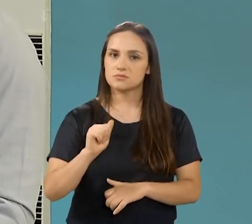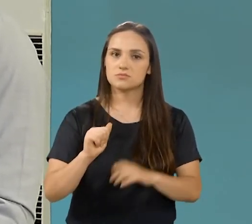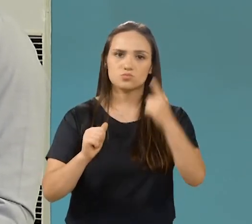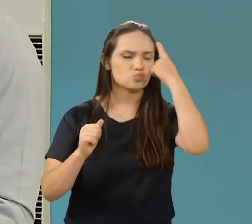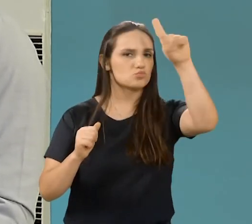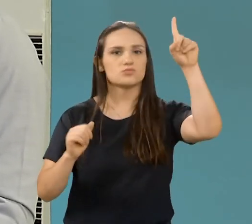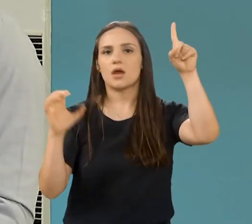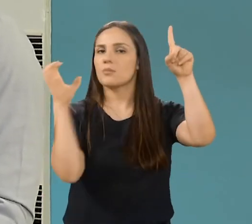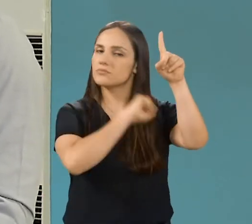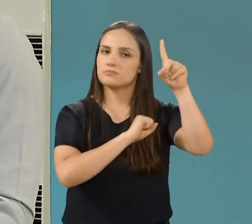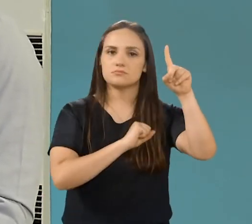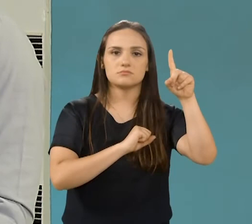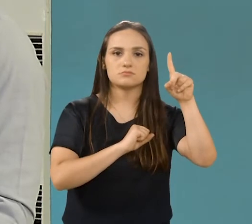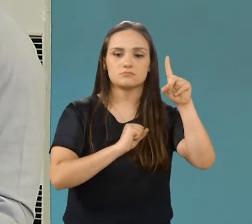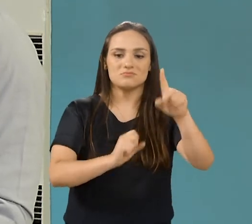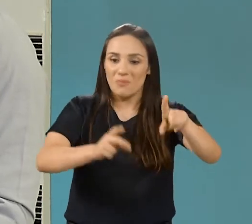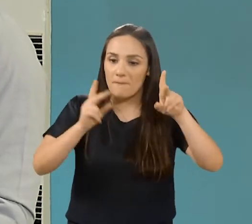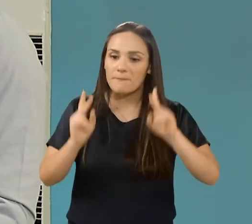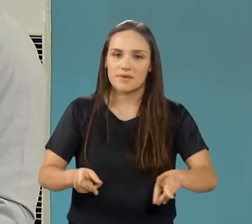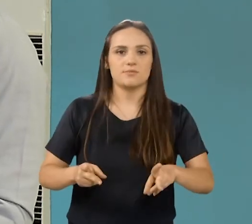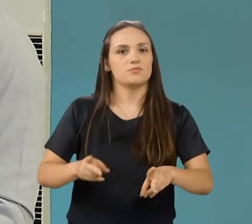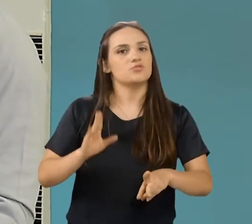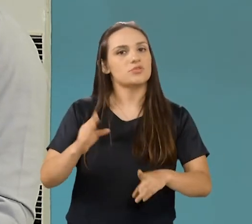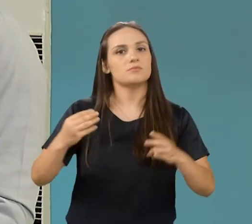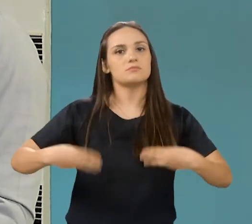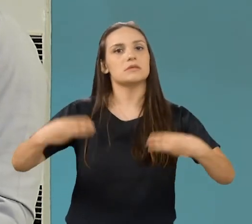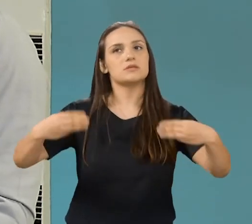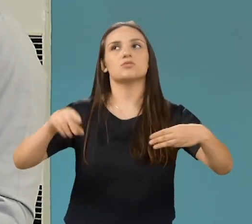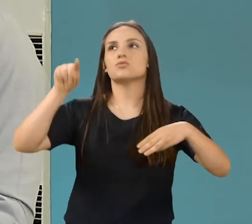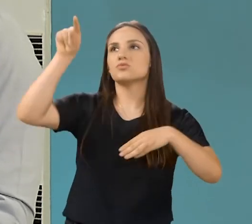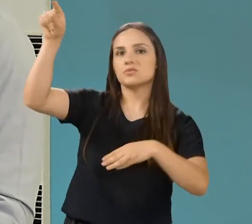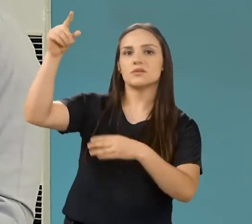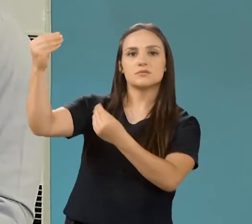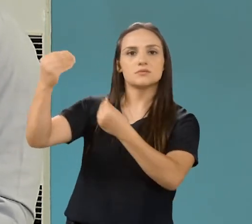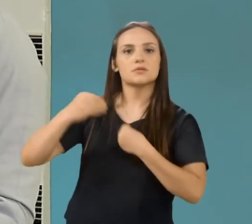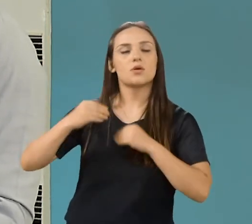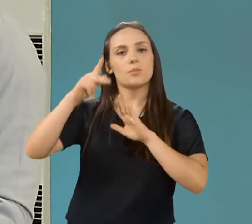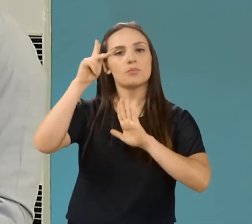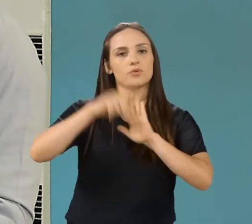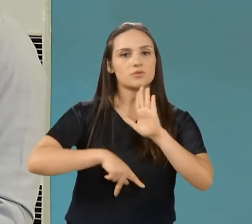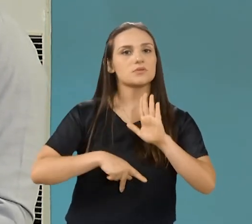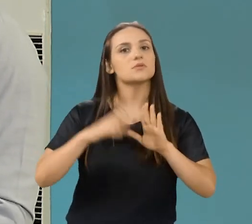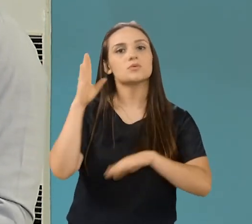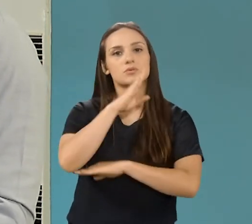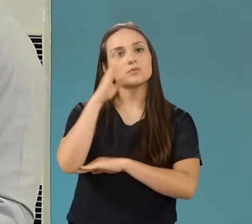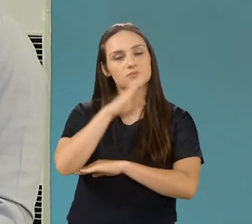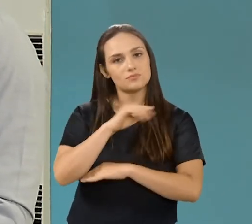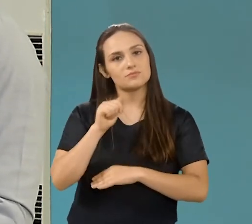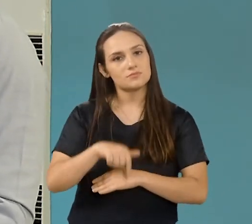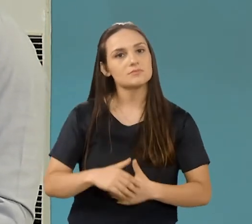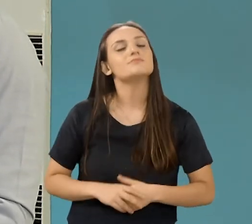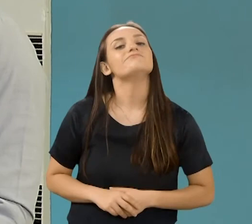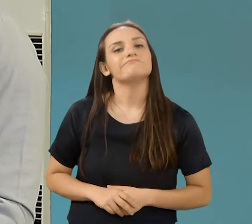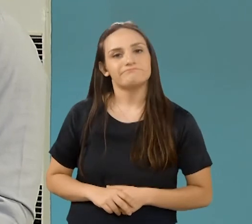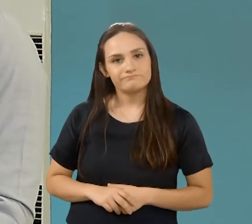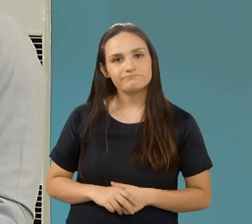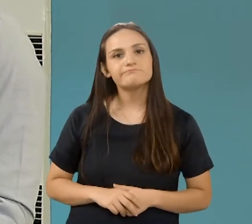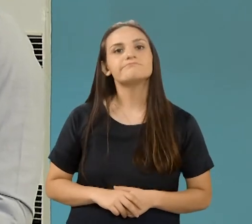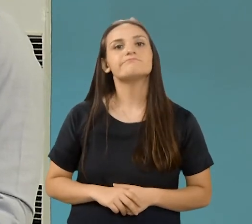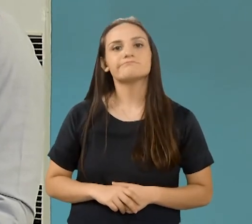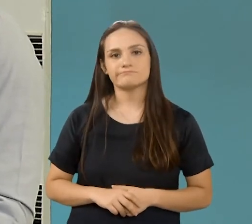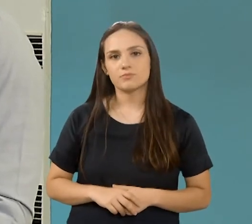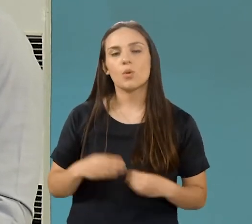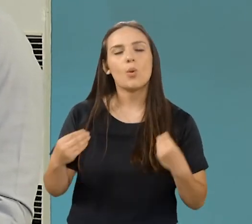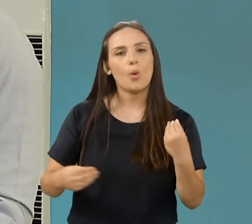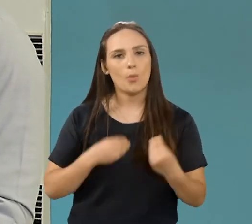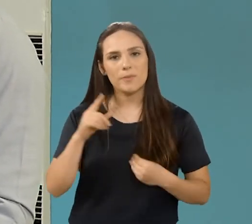dia o governador decretou, no mesmo dia o ministro emitiu a portaria declarando a situação de emergência no estado. Isso demonstra a